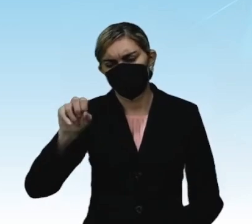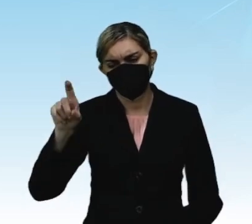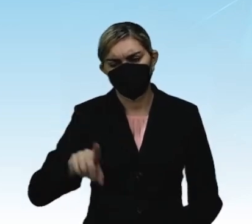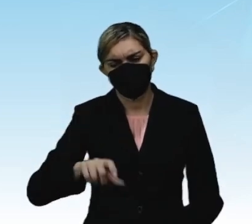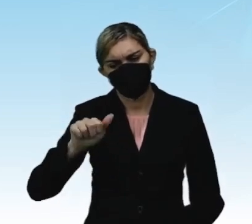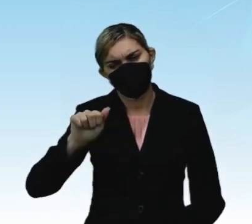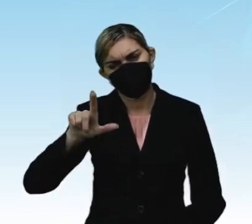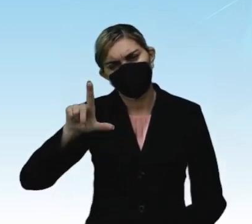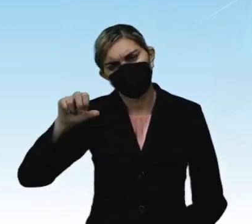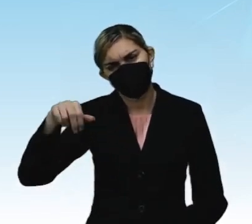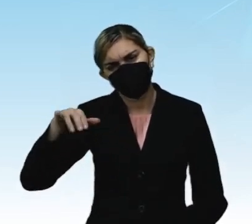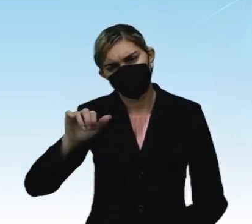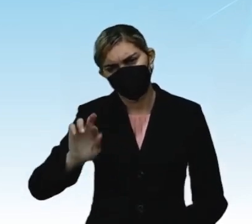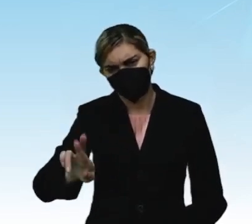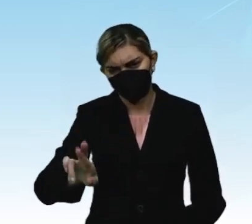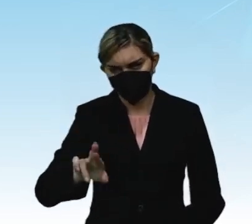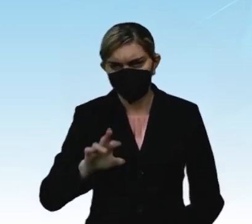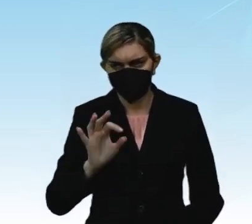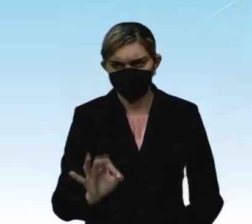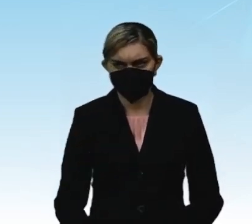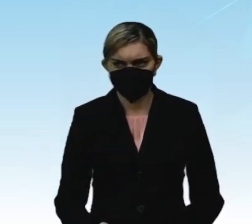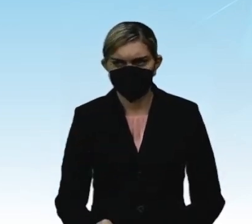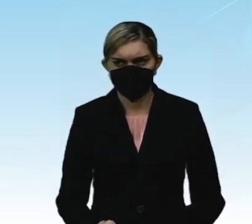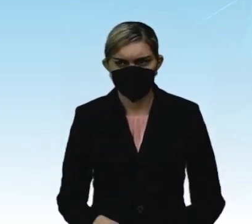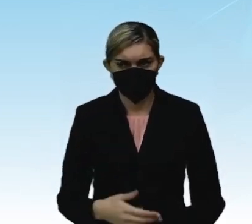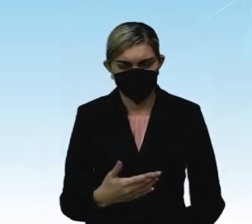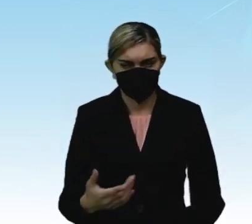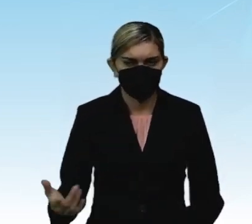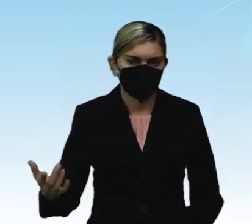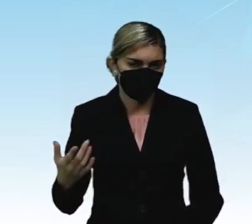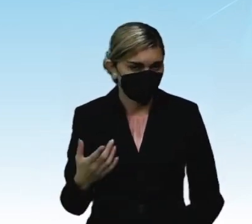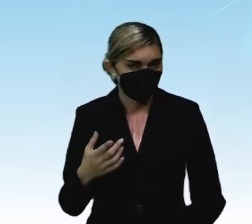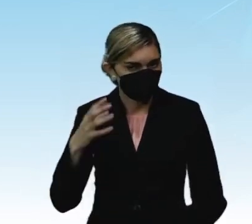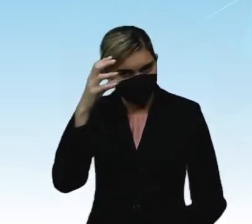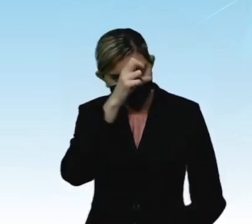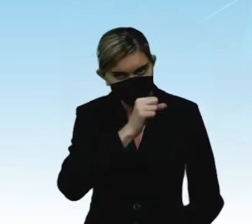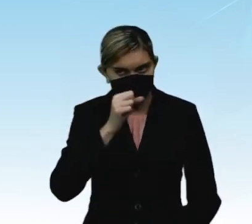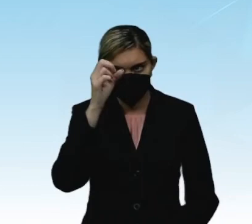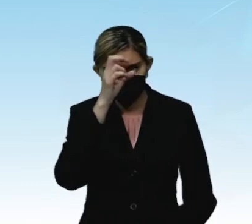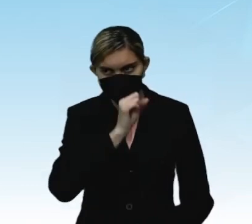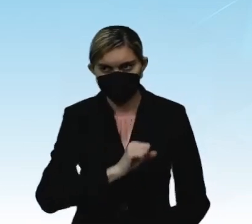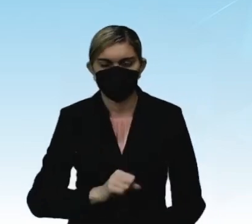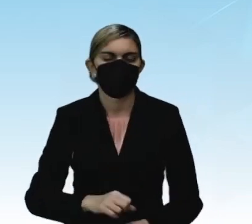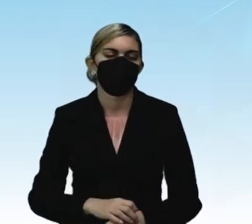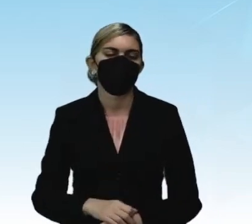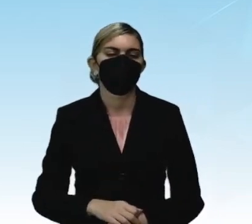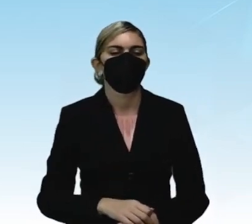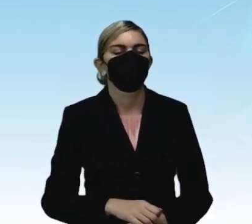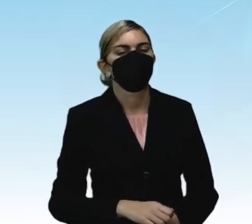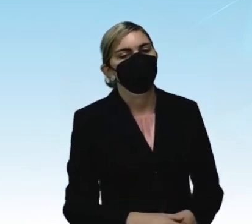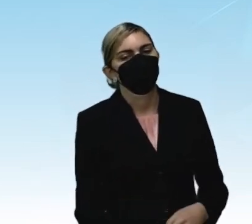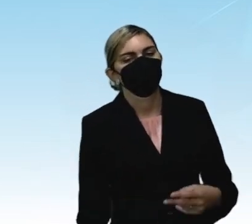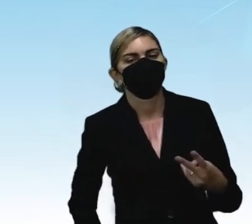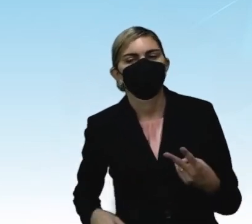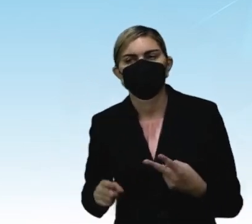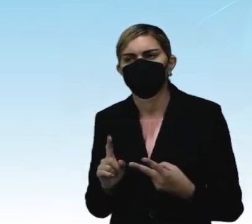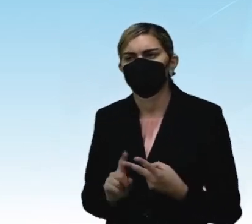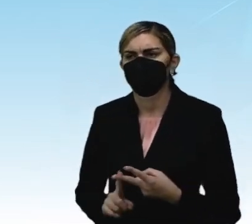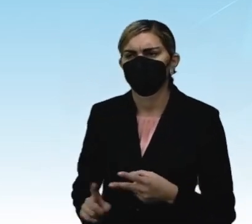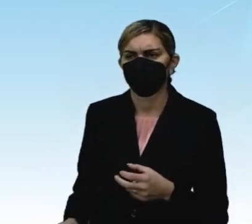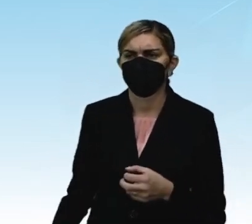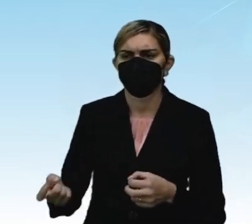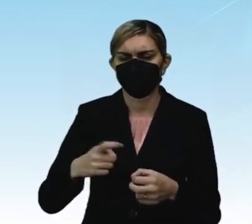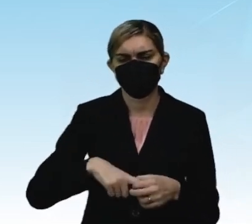Alencar. Certo, meus cotocos de gente? Olha, vocês estão aprendendo. Bora voltar lá